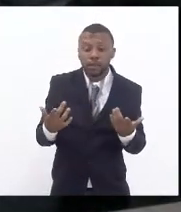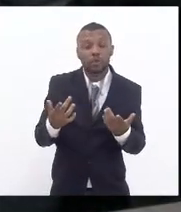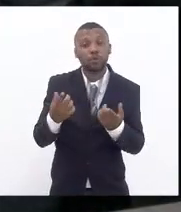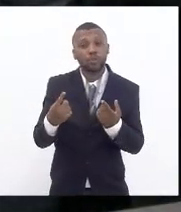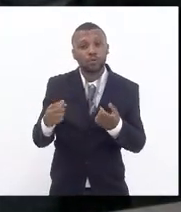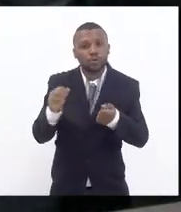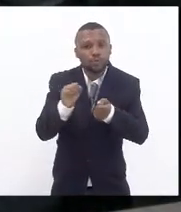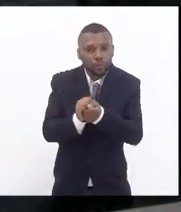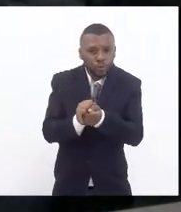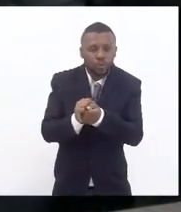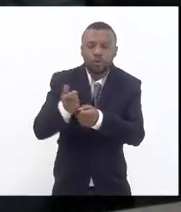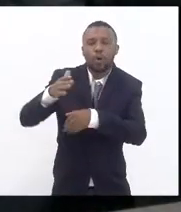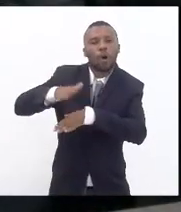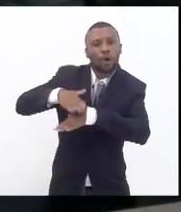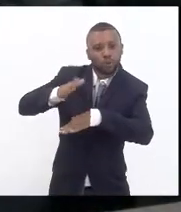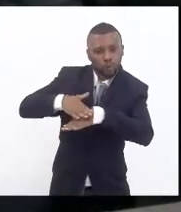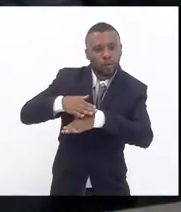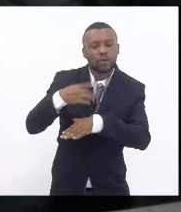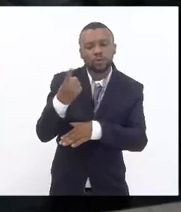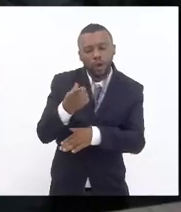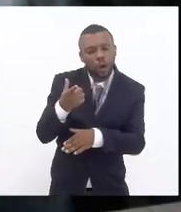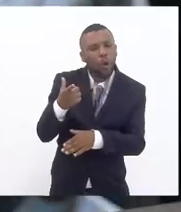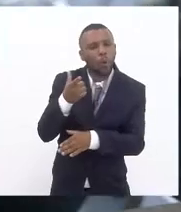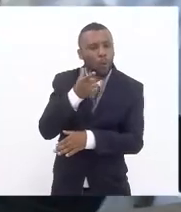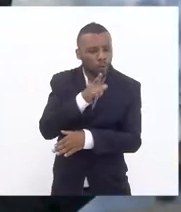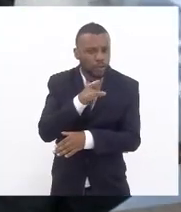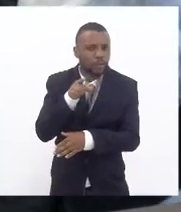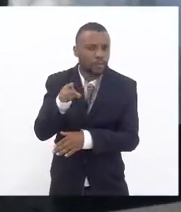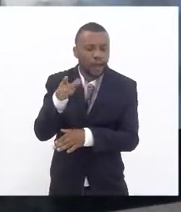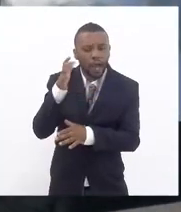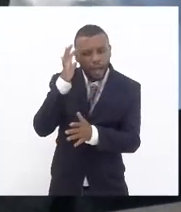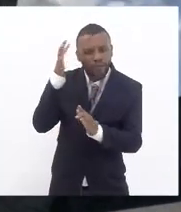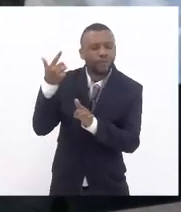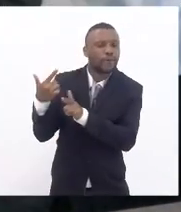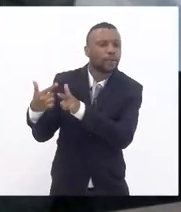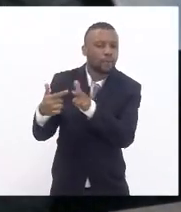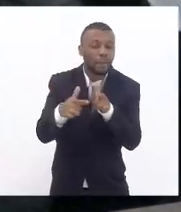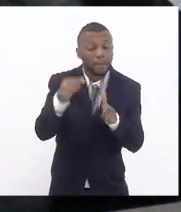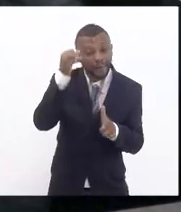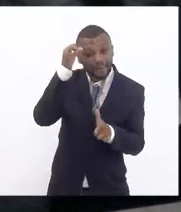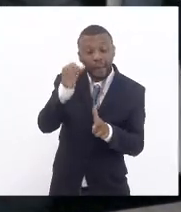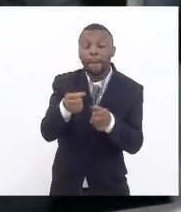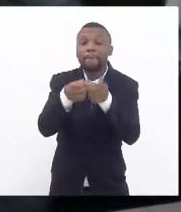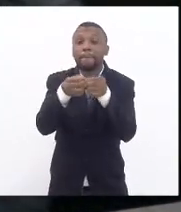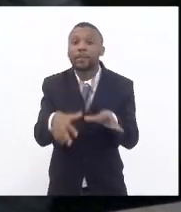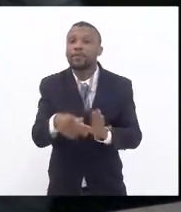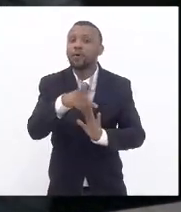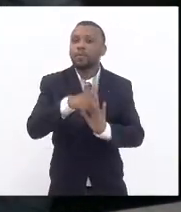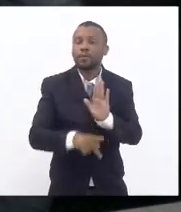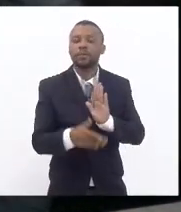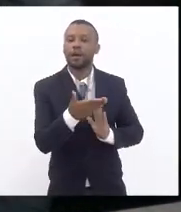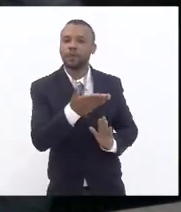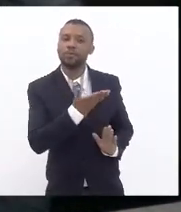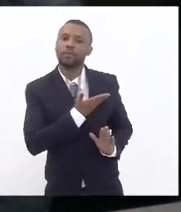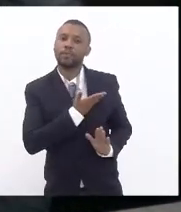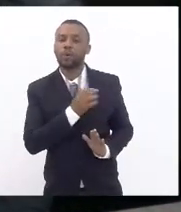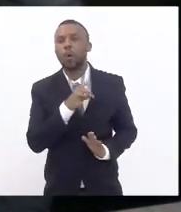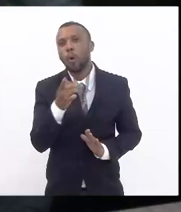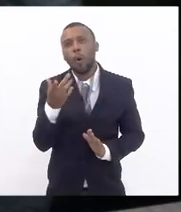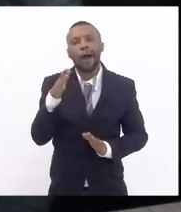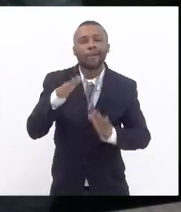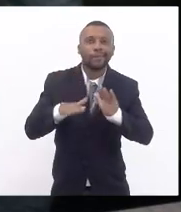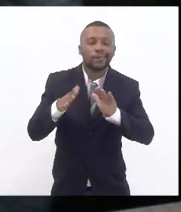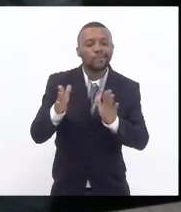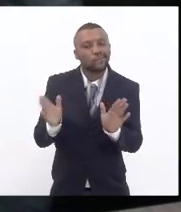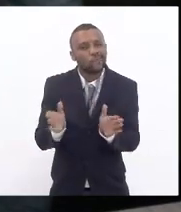alterando a lei existente para não dar prejudicabilidade ao projeto do colega ou então promover uma anexação